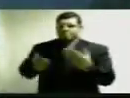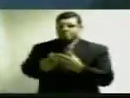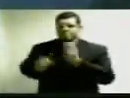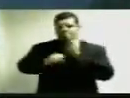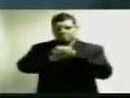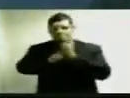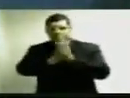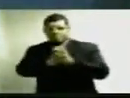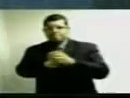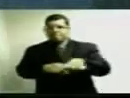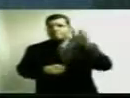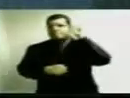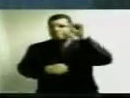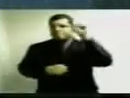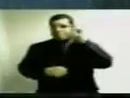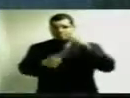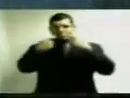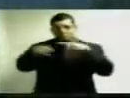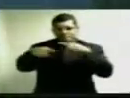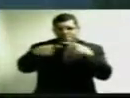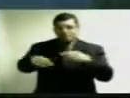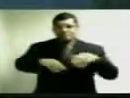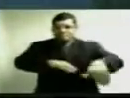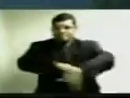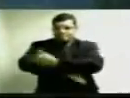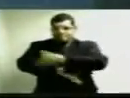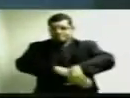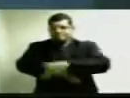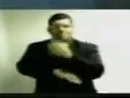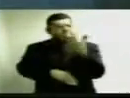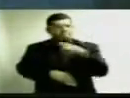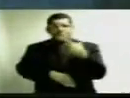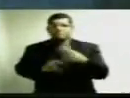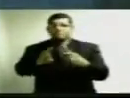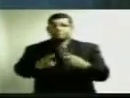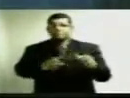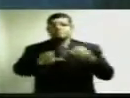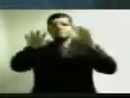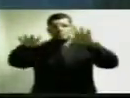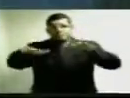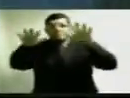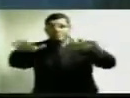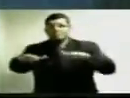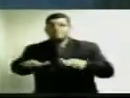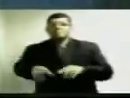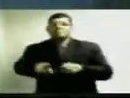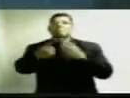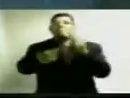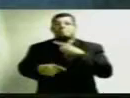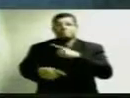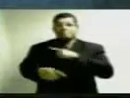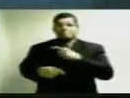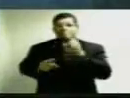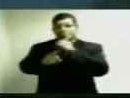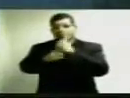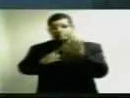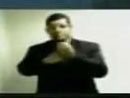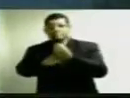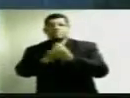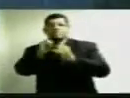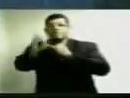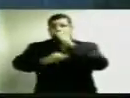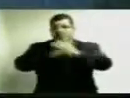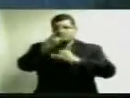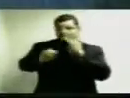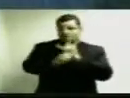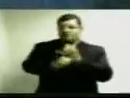da Assembleia para ouvir as demandas que vêm das ruas, não só nas passeatas. Quem tem rede social, deputado